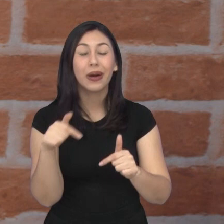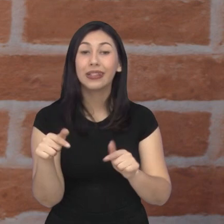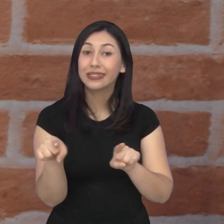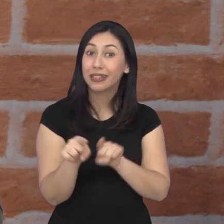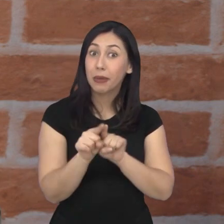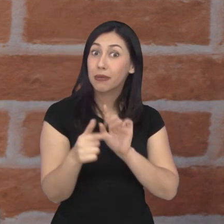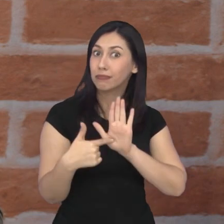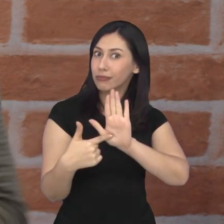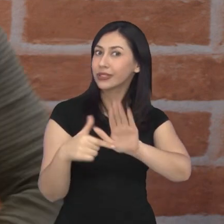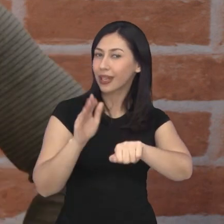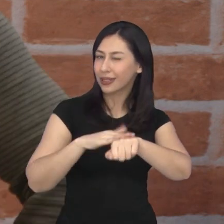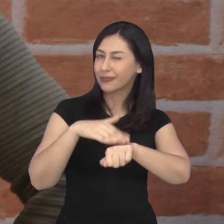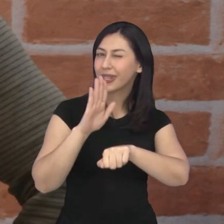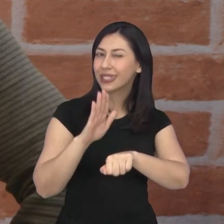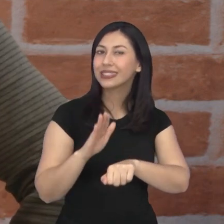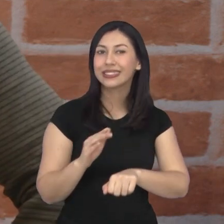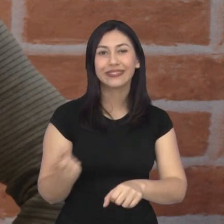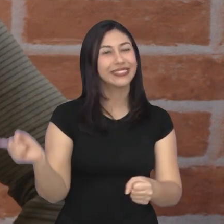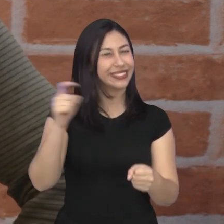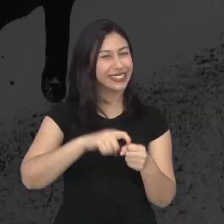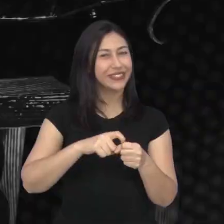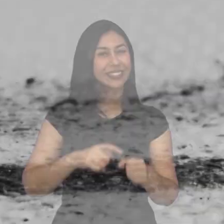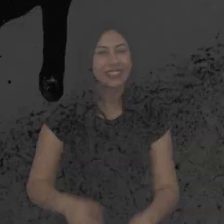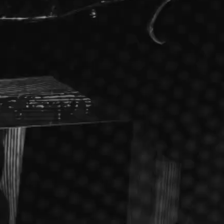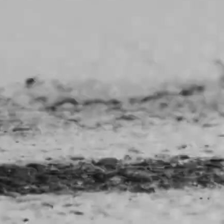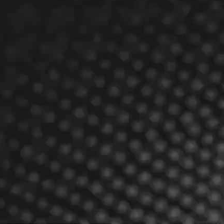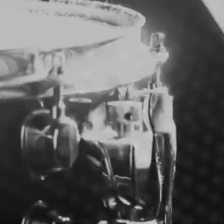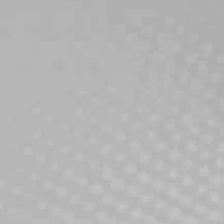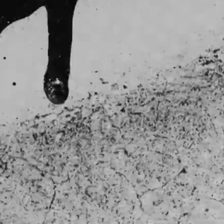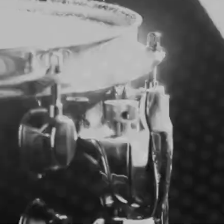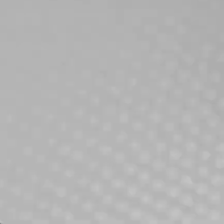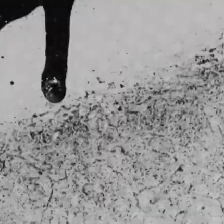e para mostrar um pouquinho mais dos conhecimentos dele. Fica aí, a gente volta já.